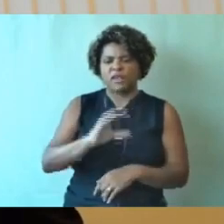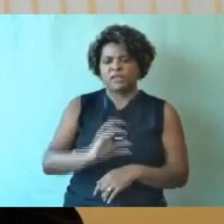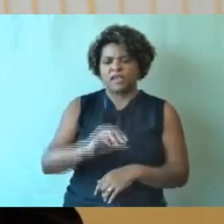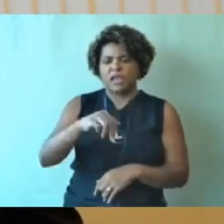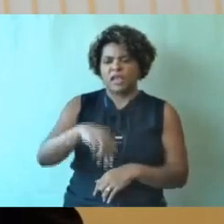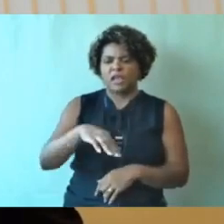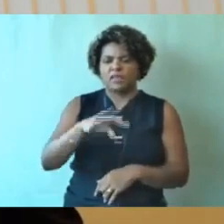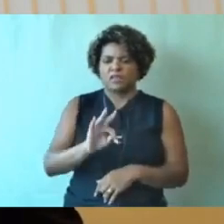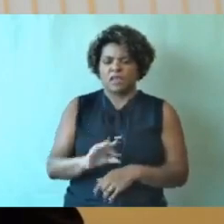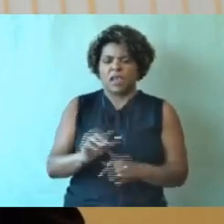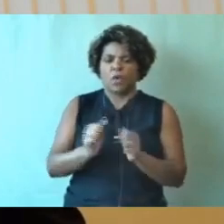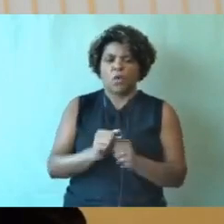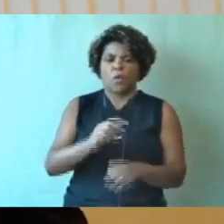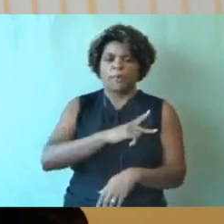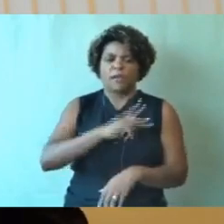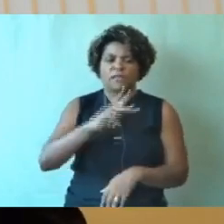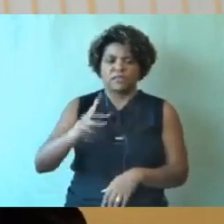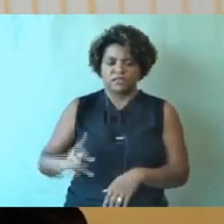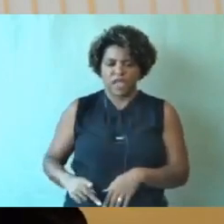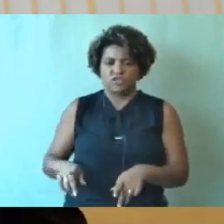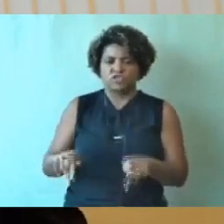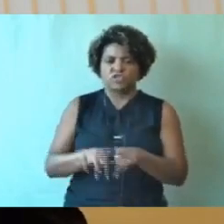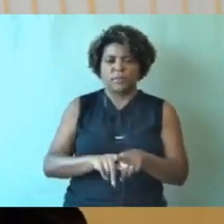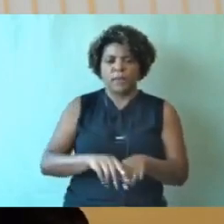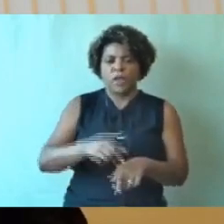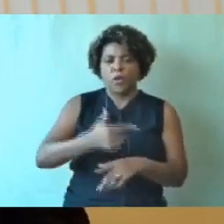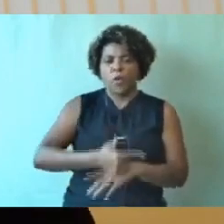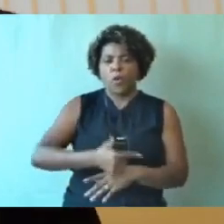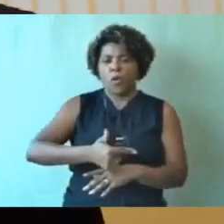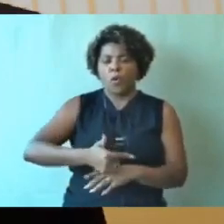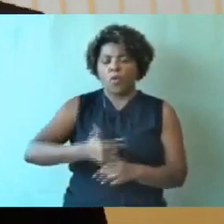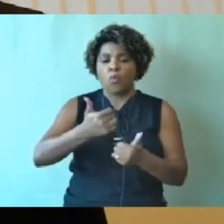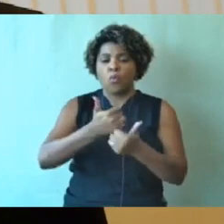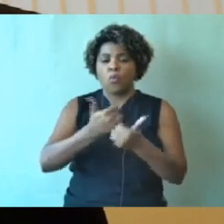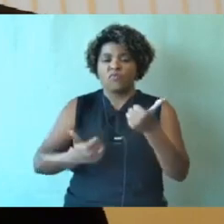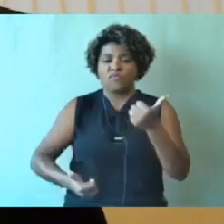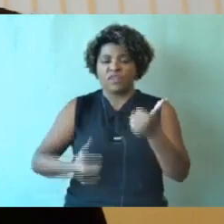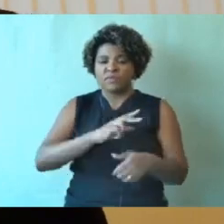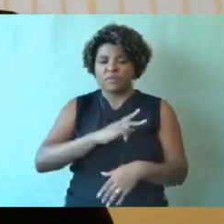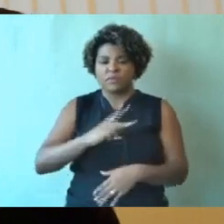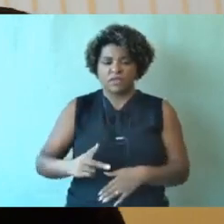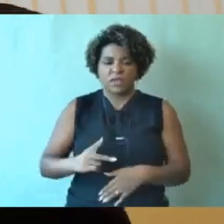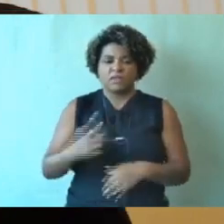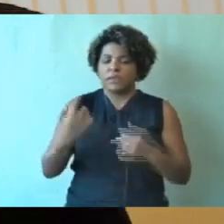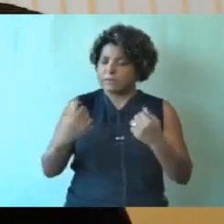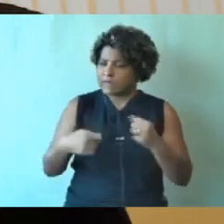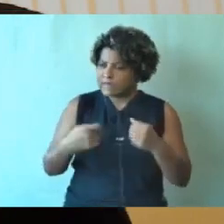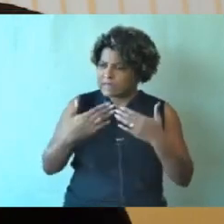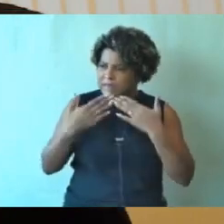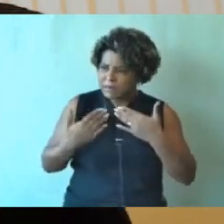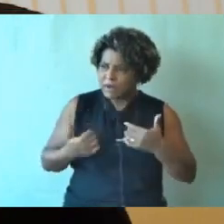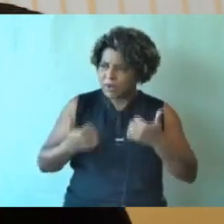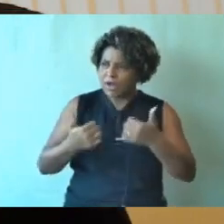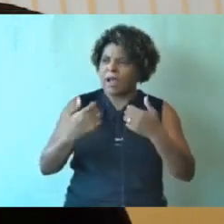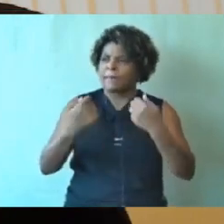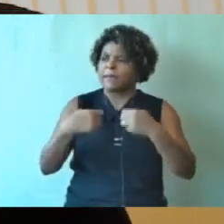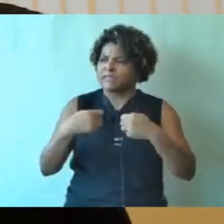República, tá certo? Em audiência com eles. Então, é o seguinte, precisa priorizar o transporte público, precisa ter